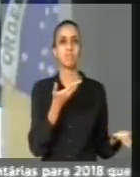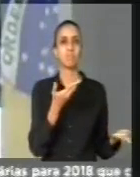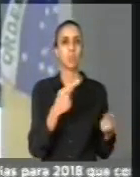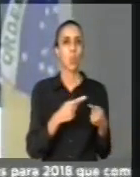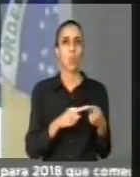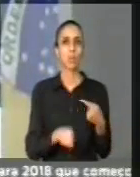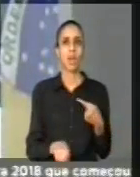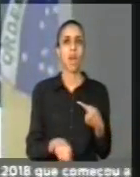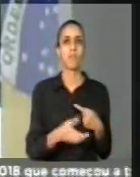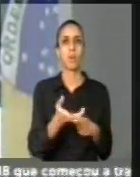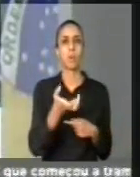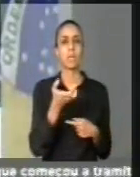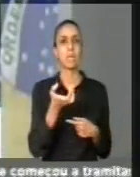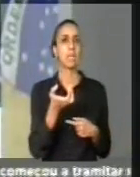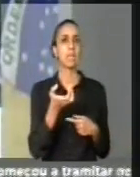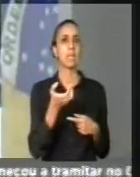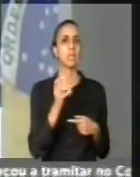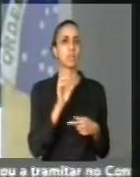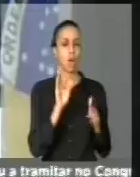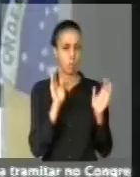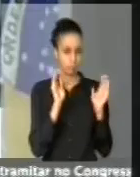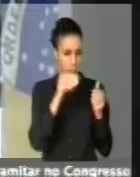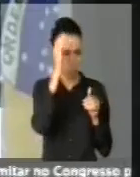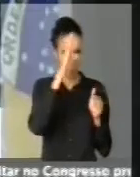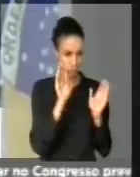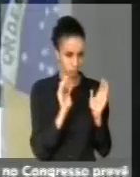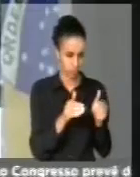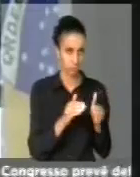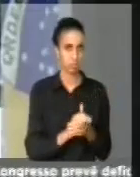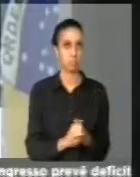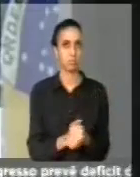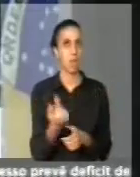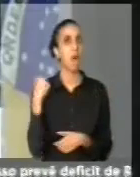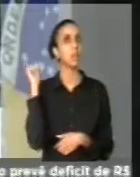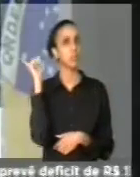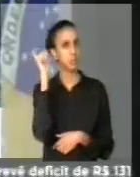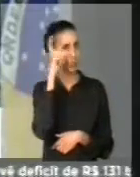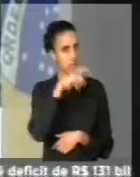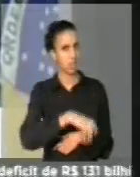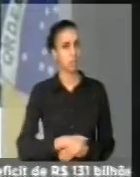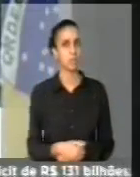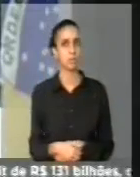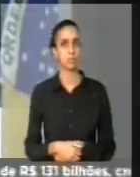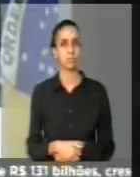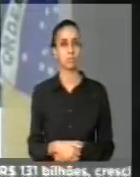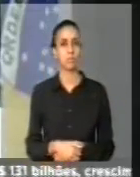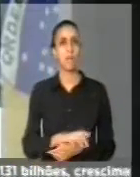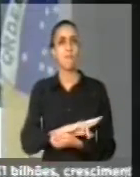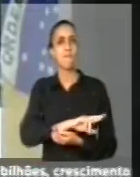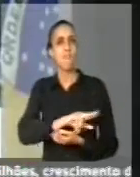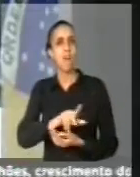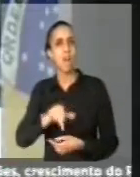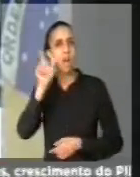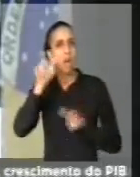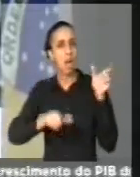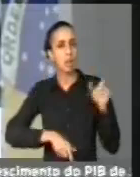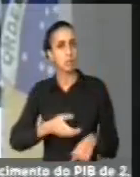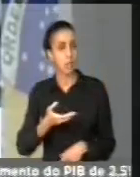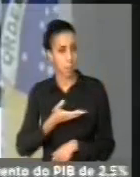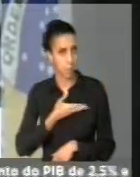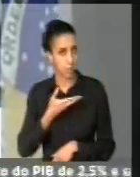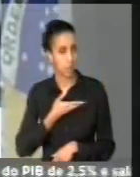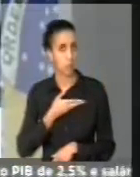queria manter a linha nacionalista. Foi duro. Eu tinha grandes amigos que